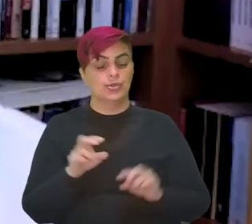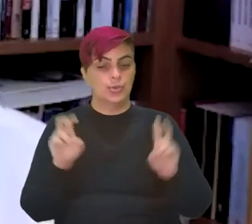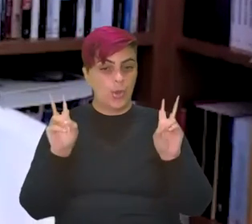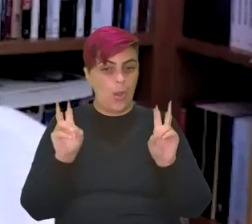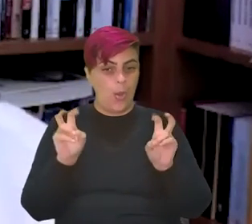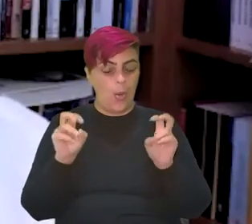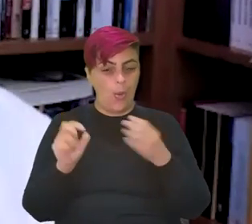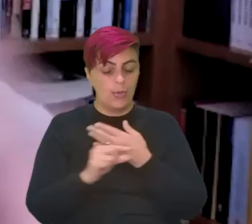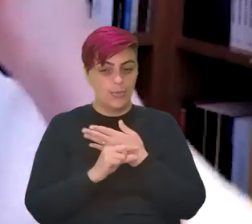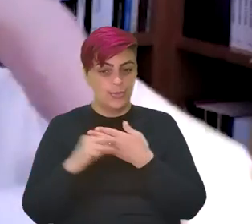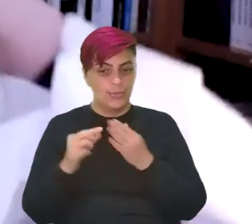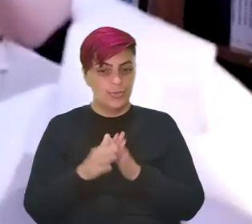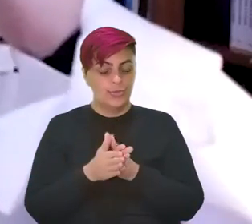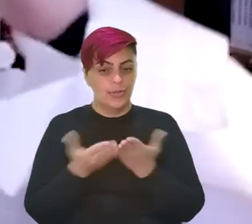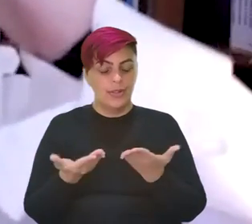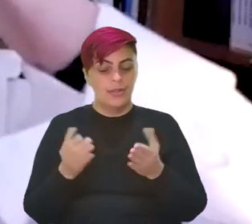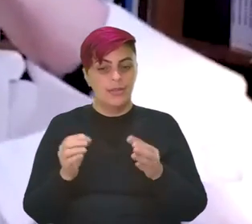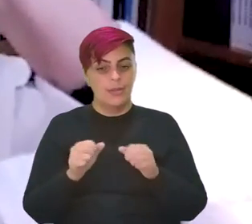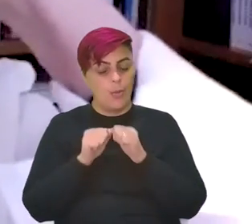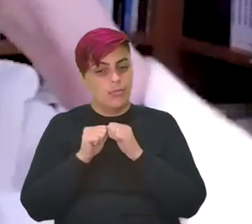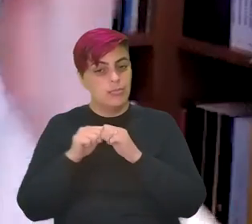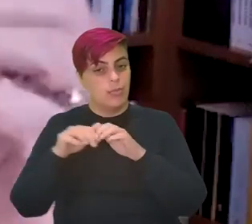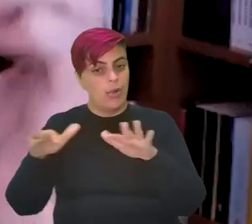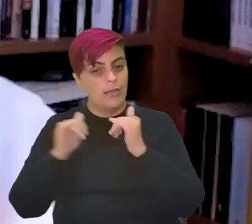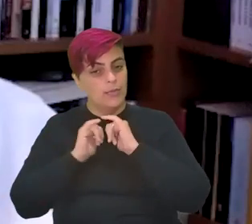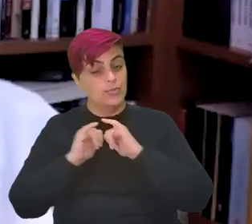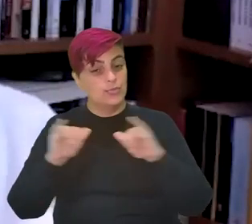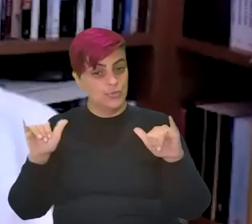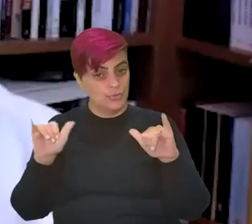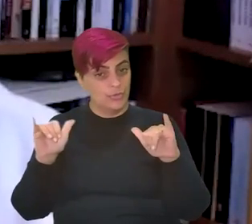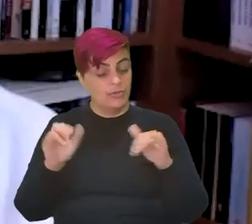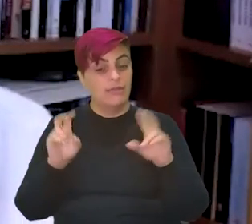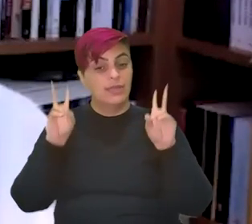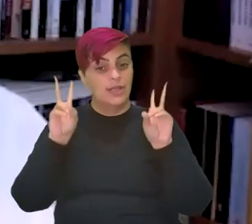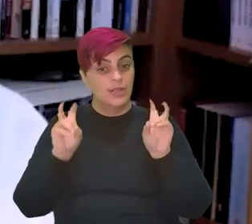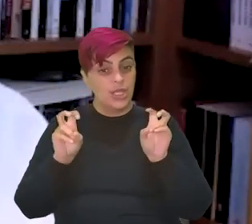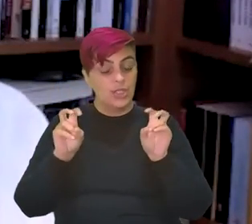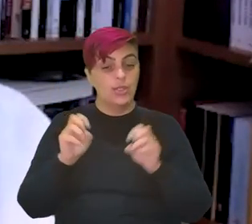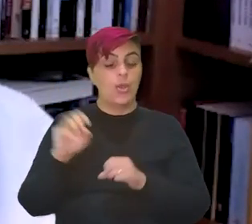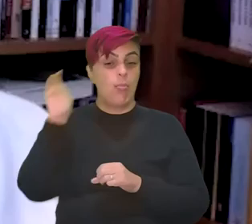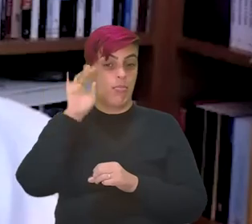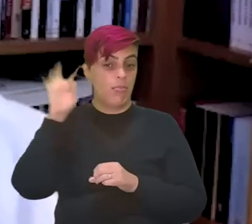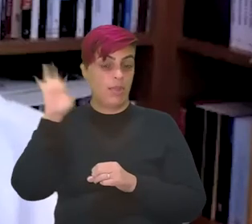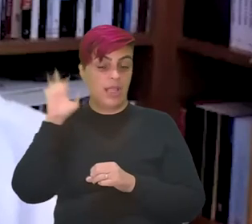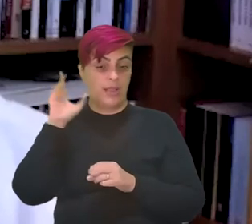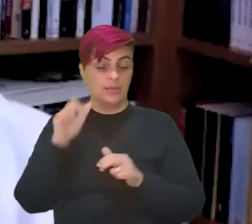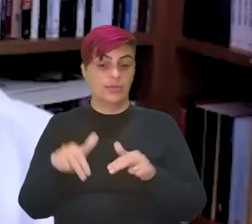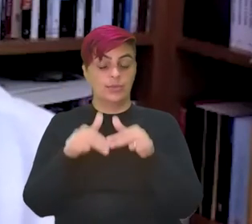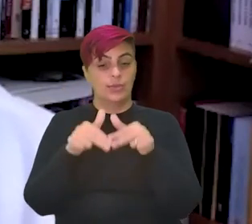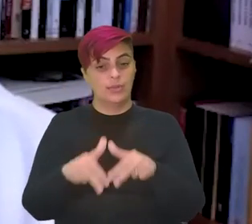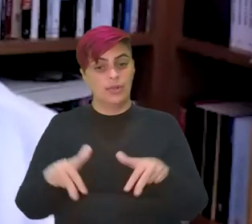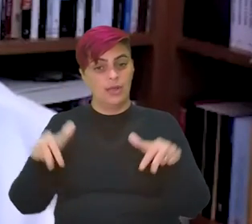com este título. Né? Metade do seu livro é sobre a teoria etnográfica da linguagem.